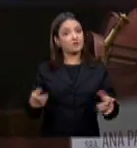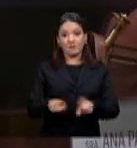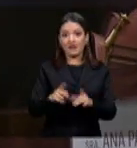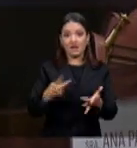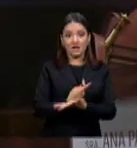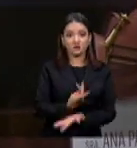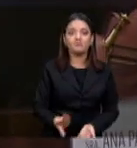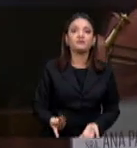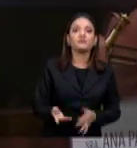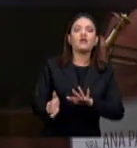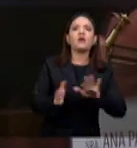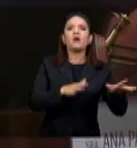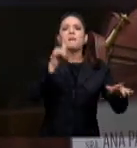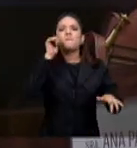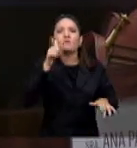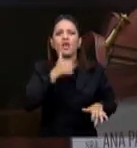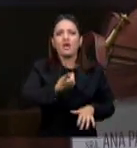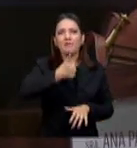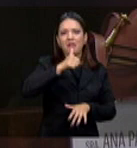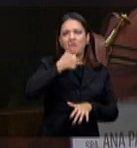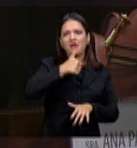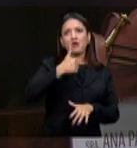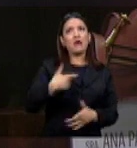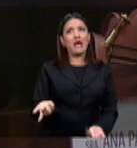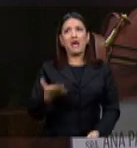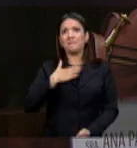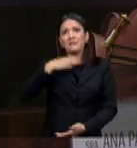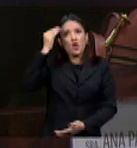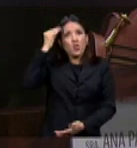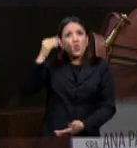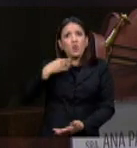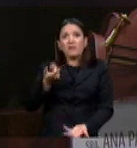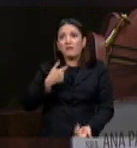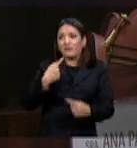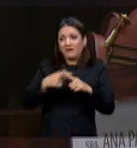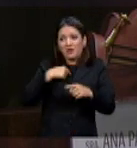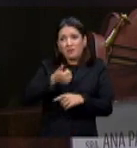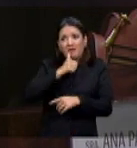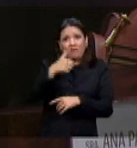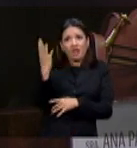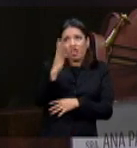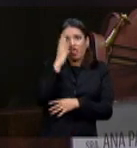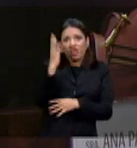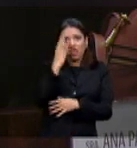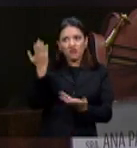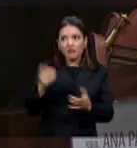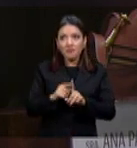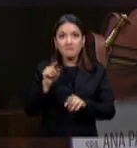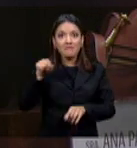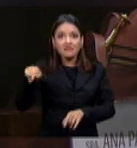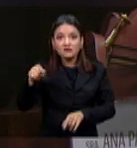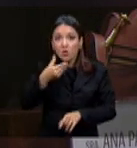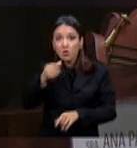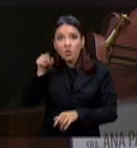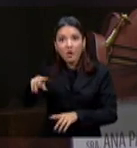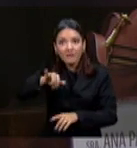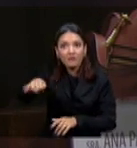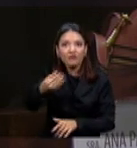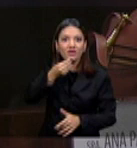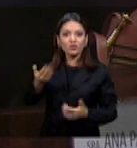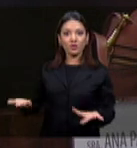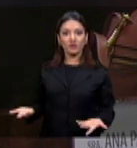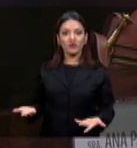que são culpadas, que elas facilitaram, e não que o outro é culpado que se aproveitou de um momento de vulnerabilidade. Mulheres que pararam de